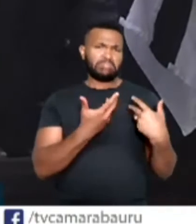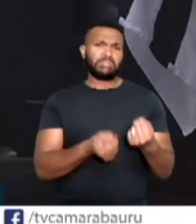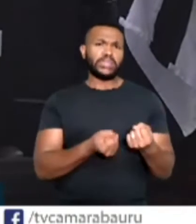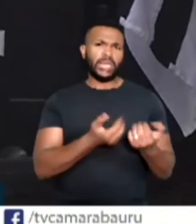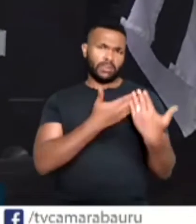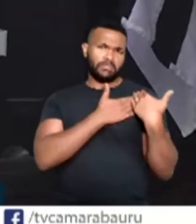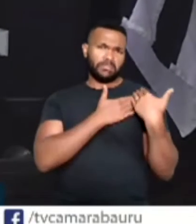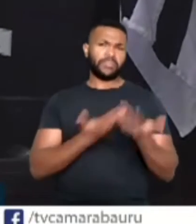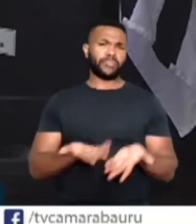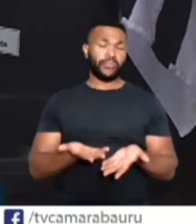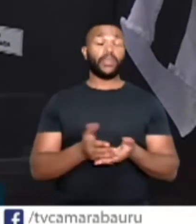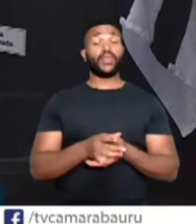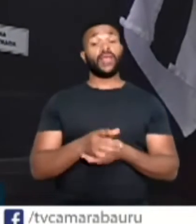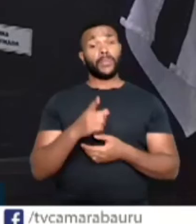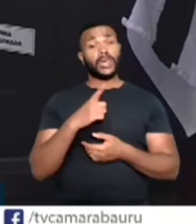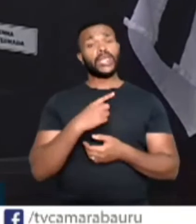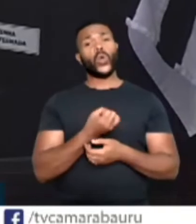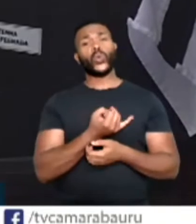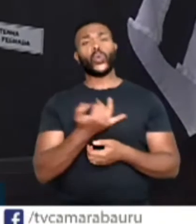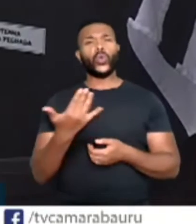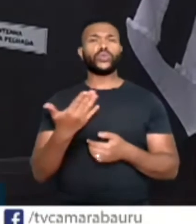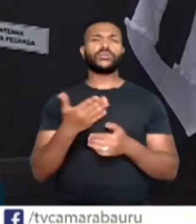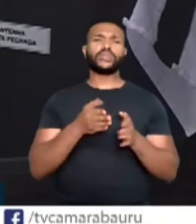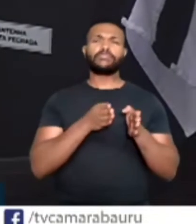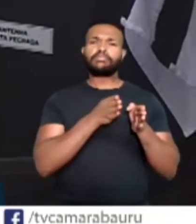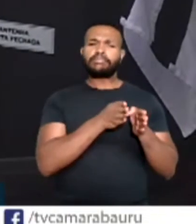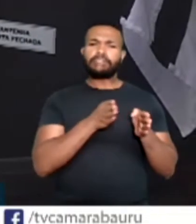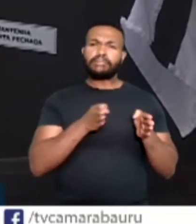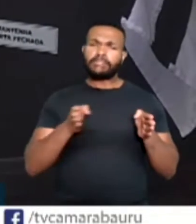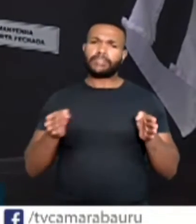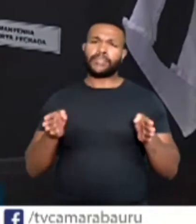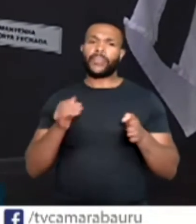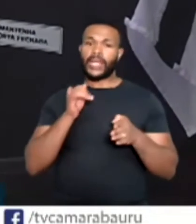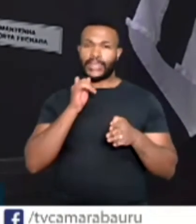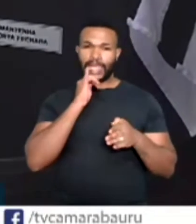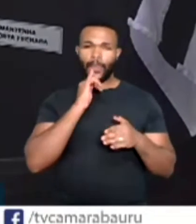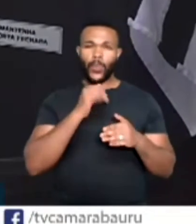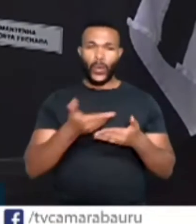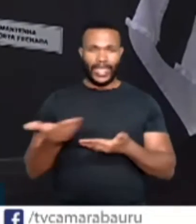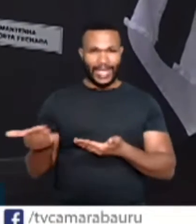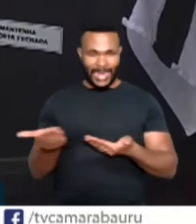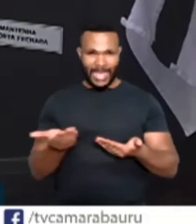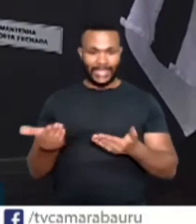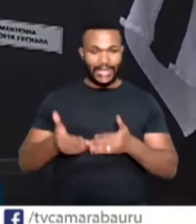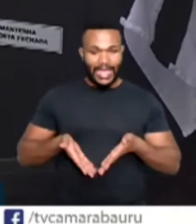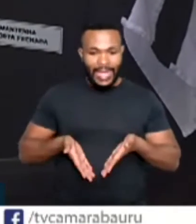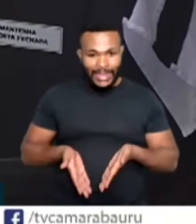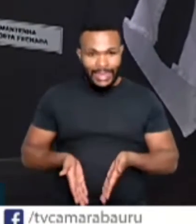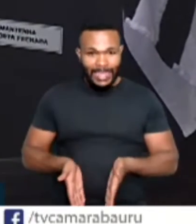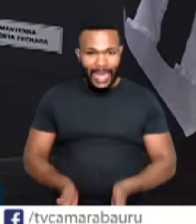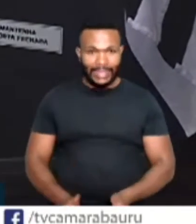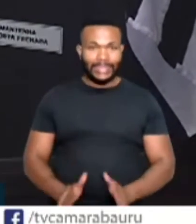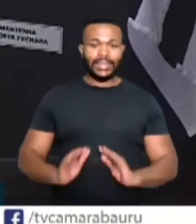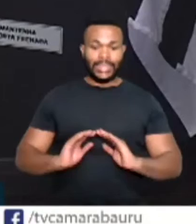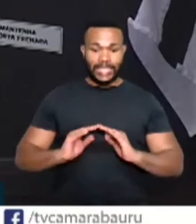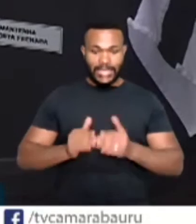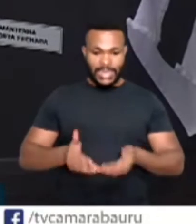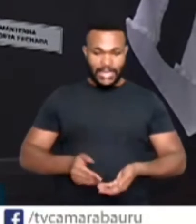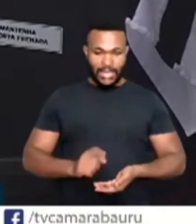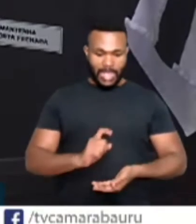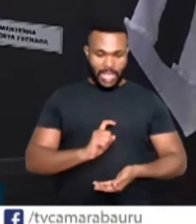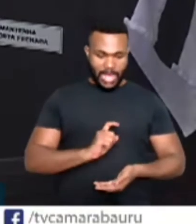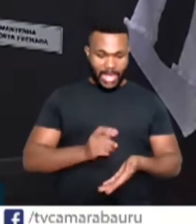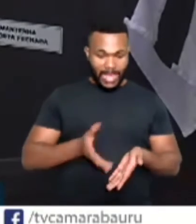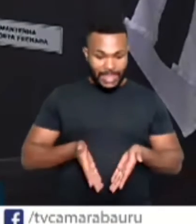existem alguns passos. A criança nasce, ela tem um processo de formação na barriga da mãe. Nasce, depois